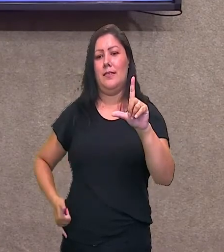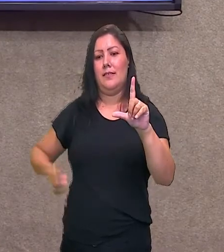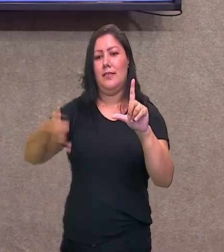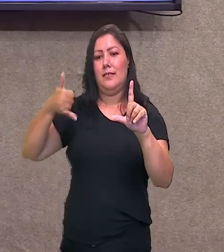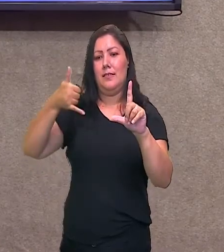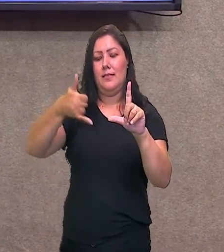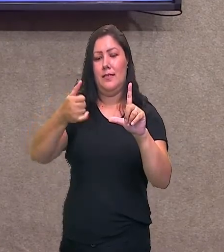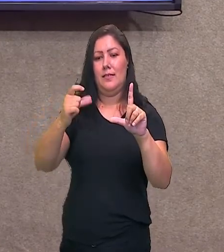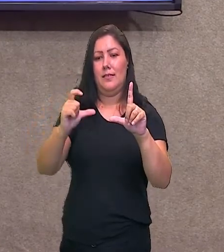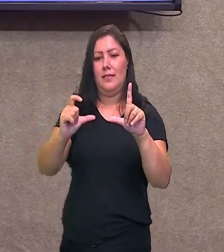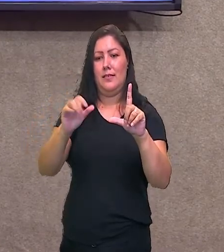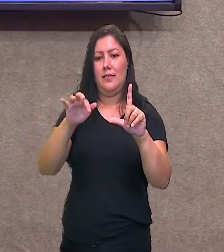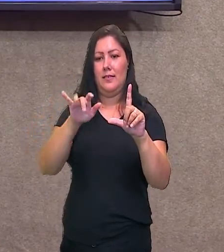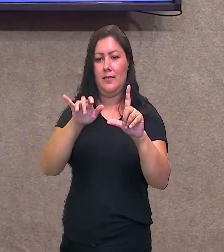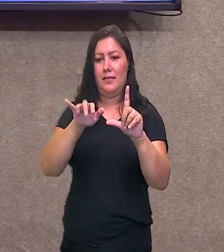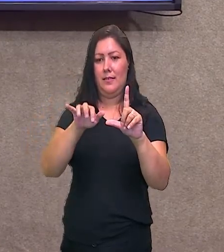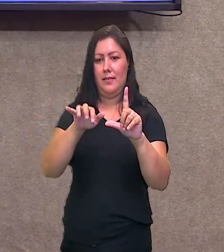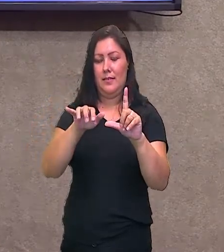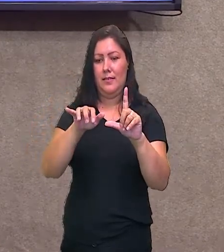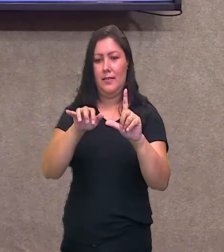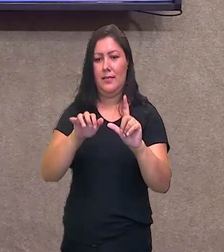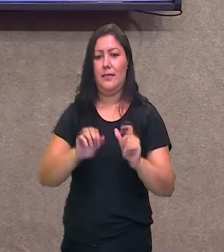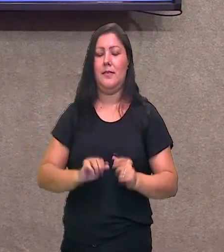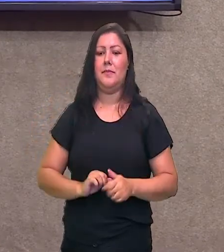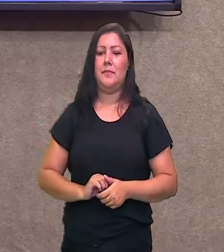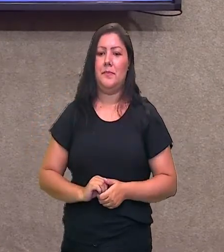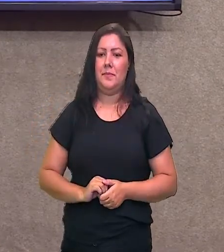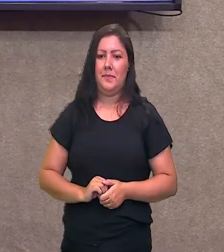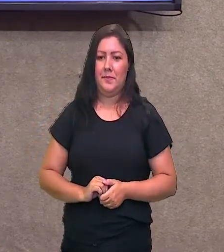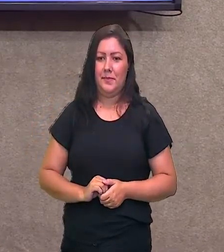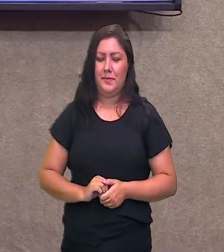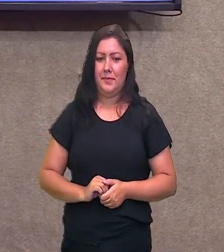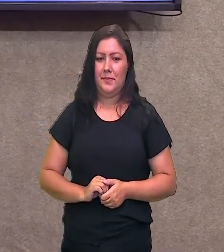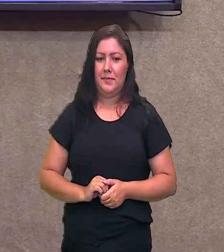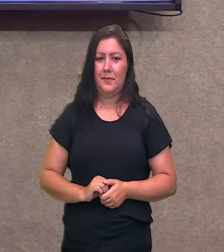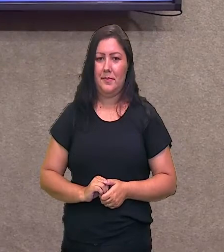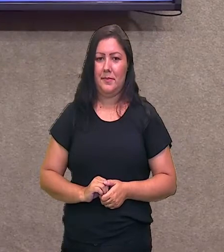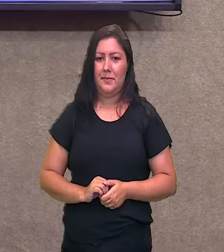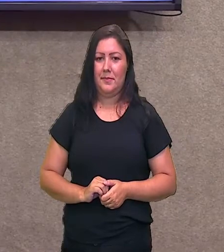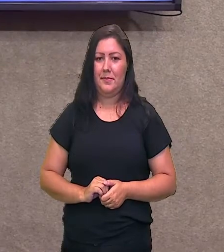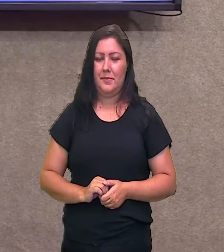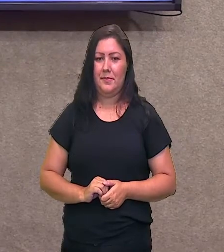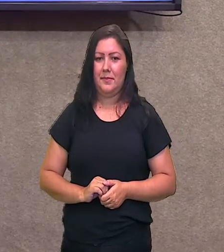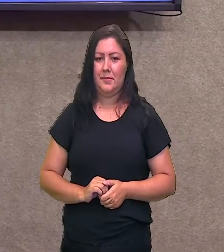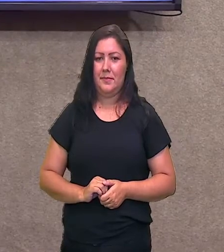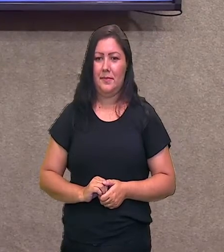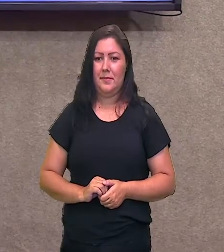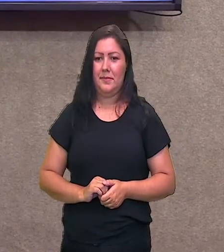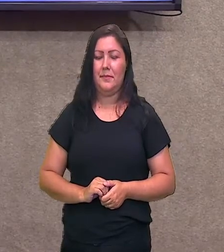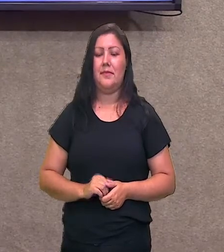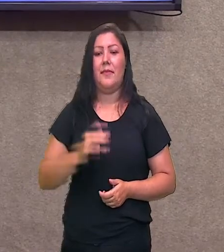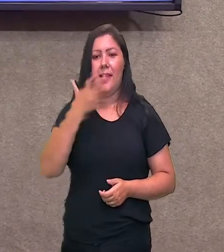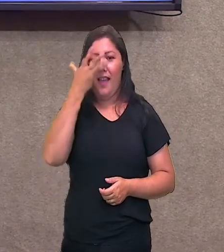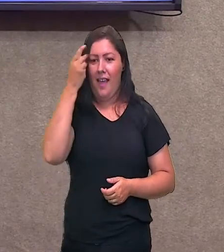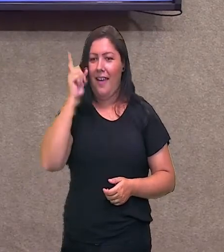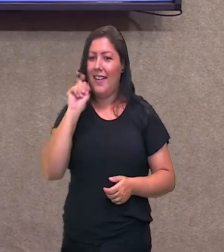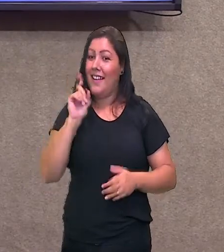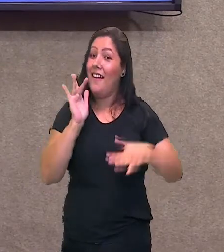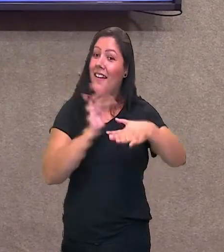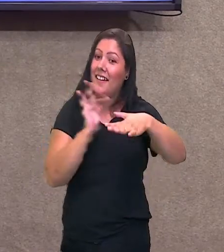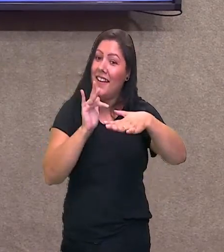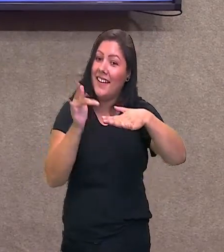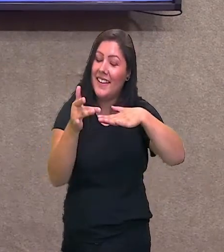seu celular para a figura que aparece no canto da tela. Não esqueça de acessar